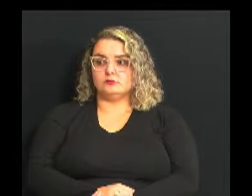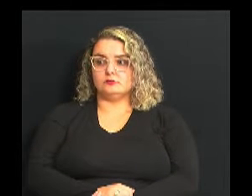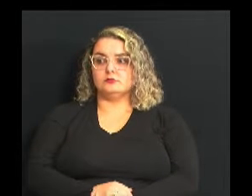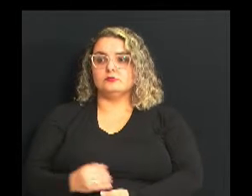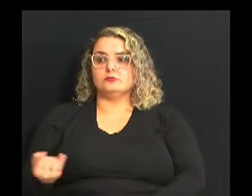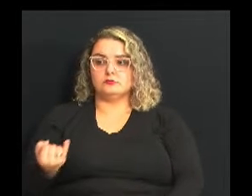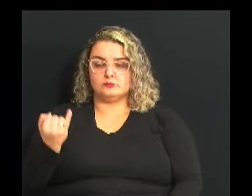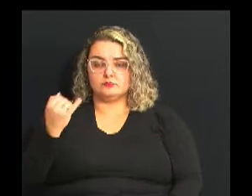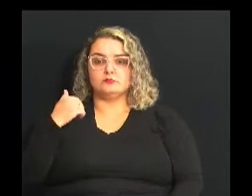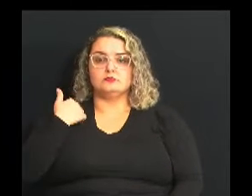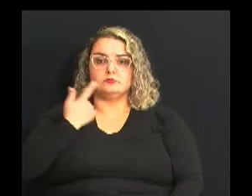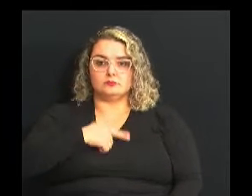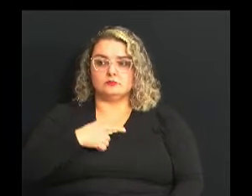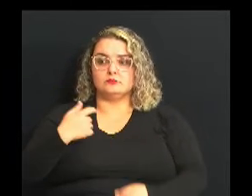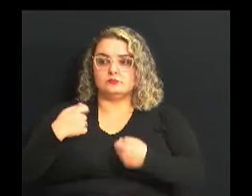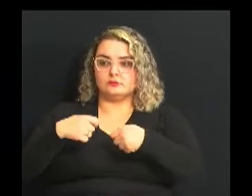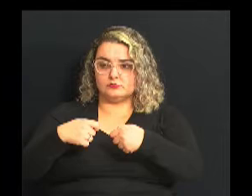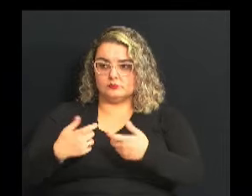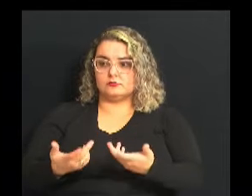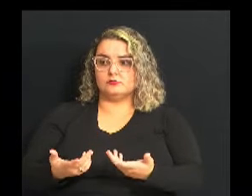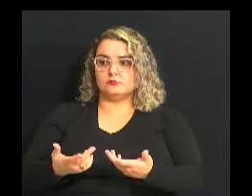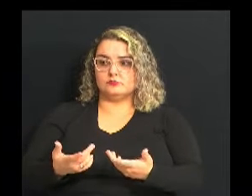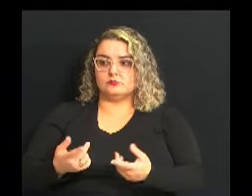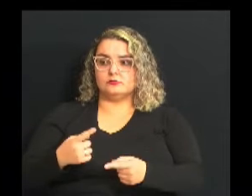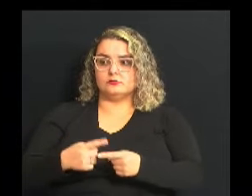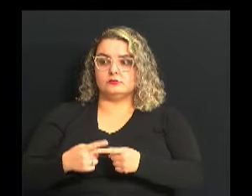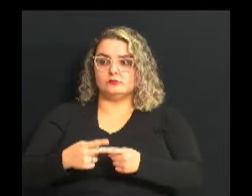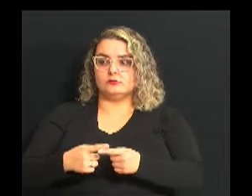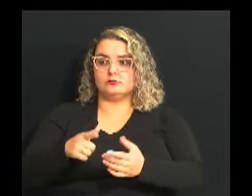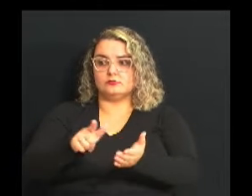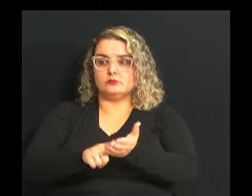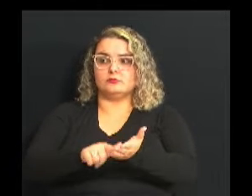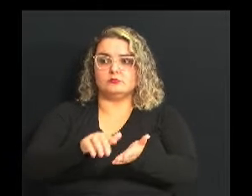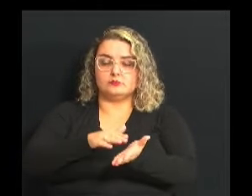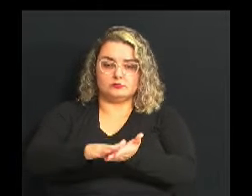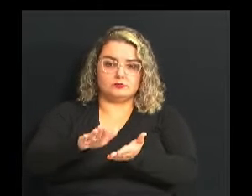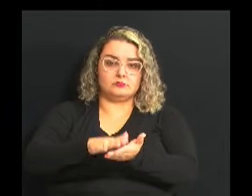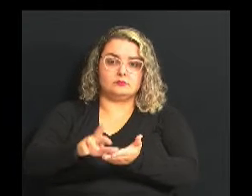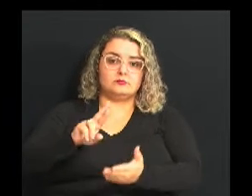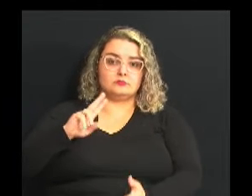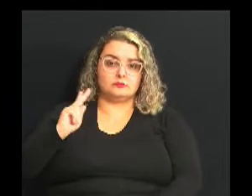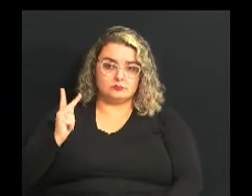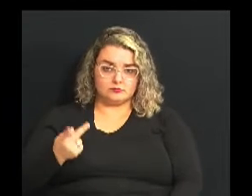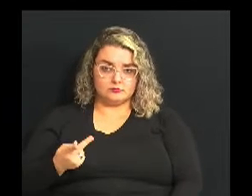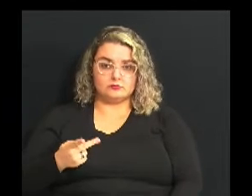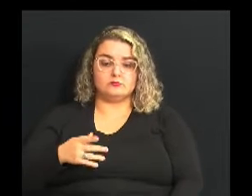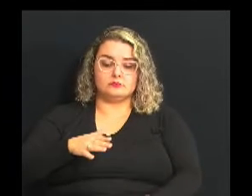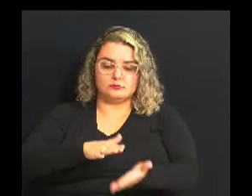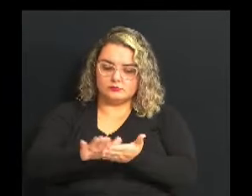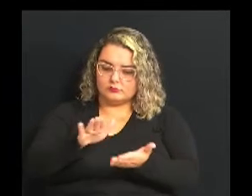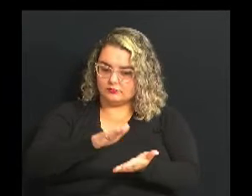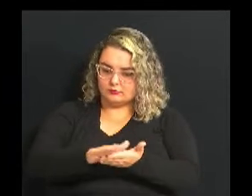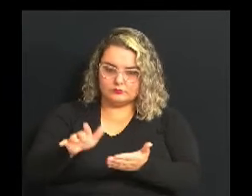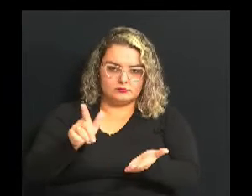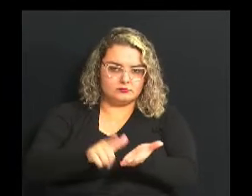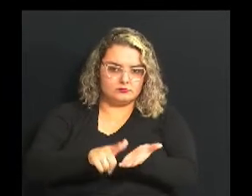sentido assim de necessidade, né, porque produz muito papel. RH produz muito papel, né?